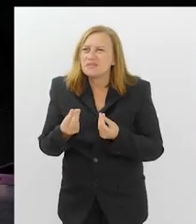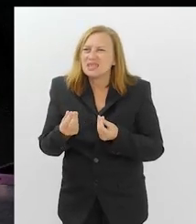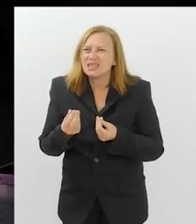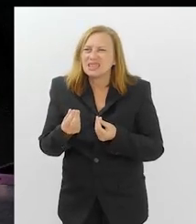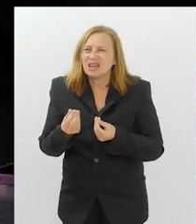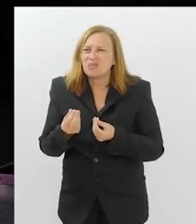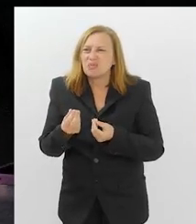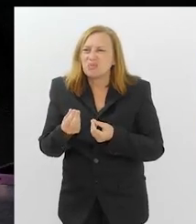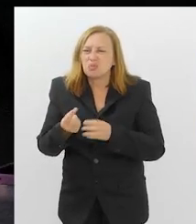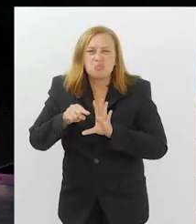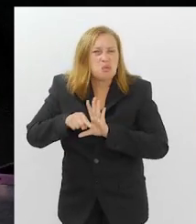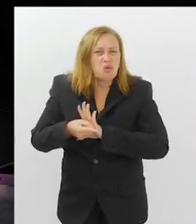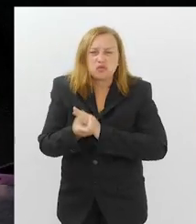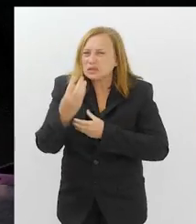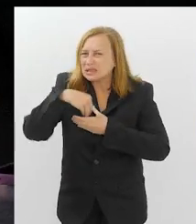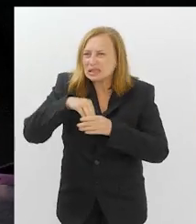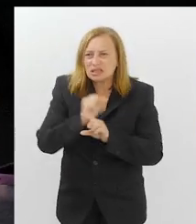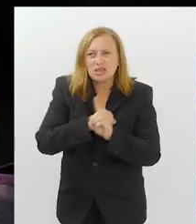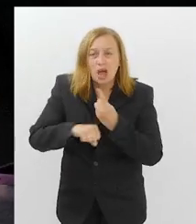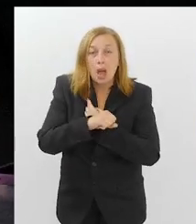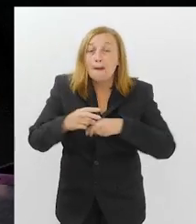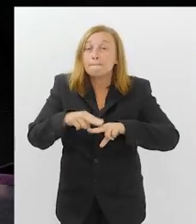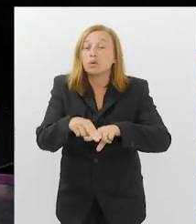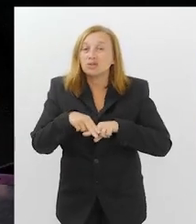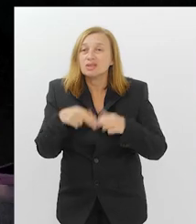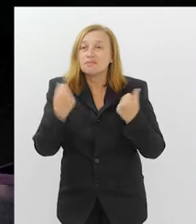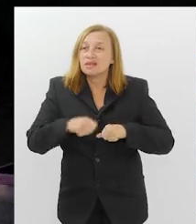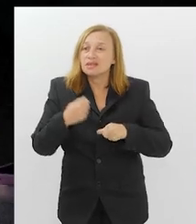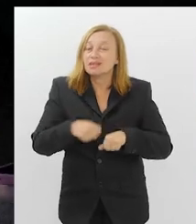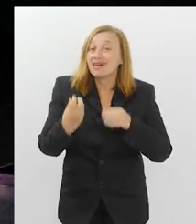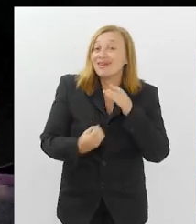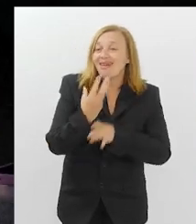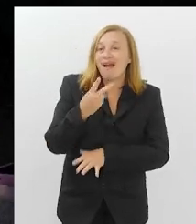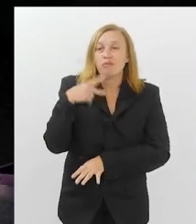é muito enraizado na nossa sociedade. Por isso que a gente precisa de